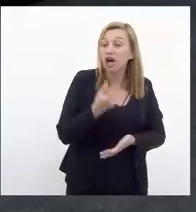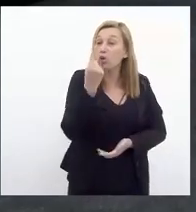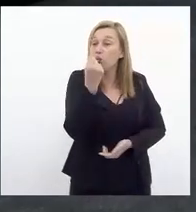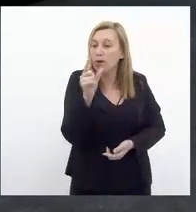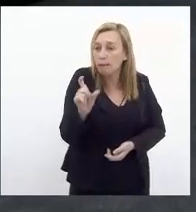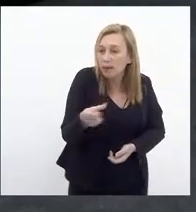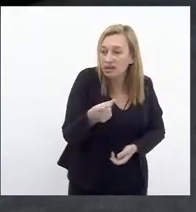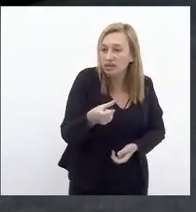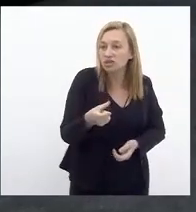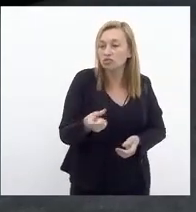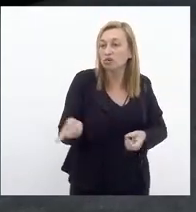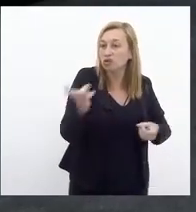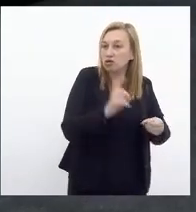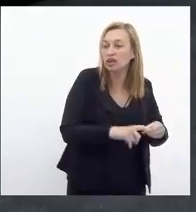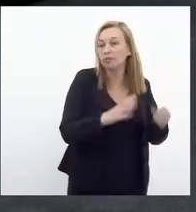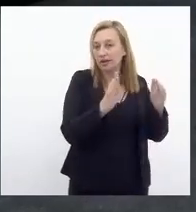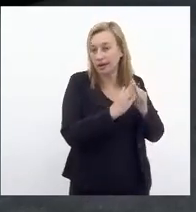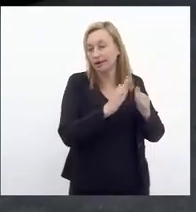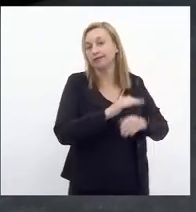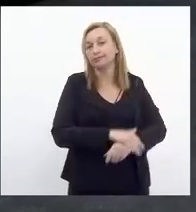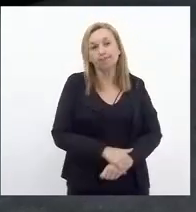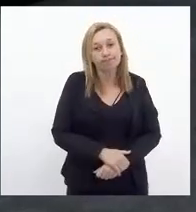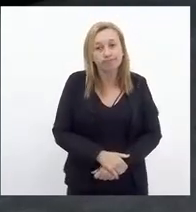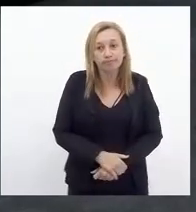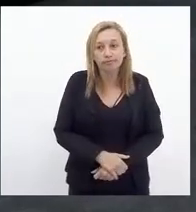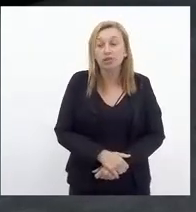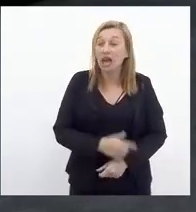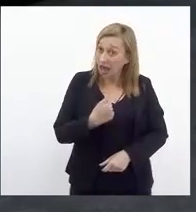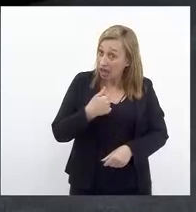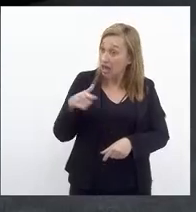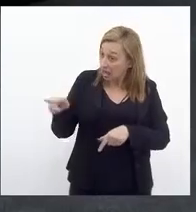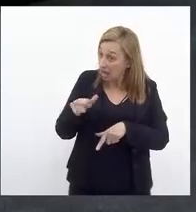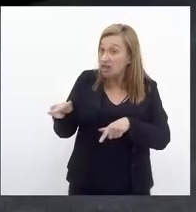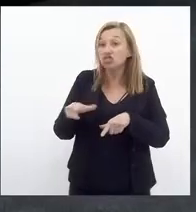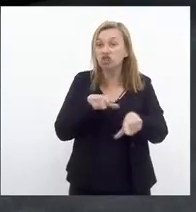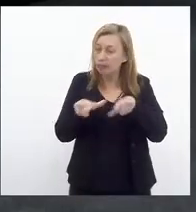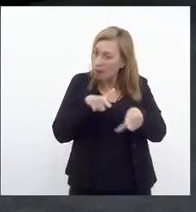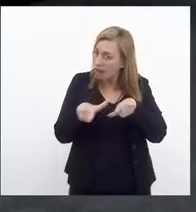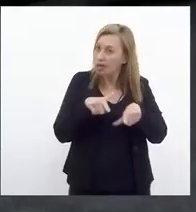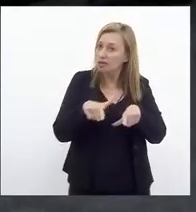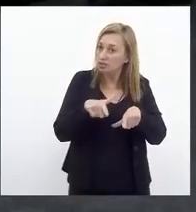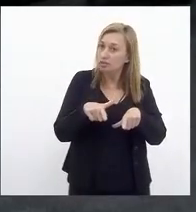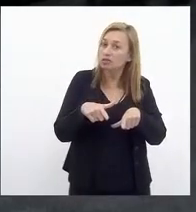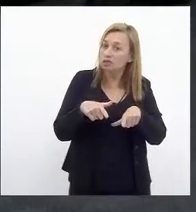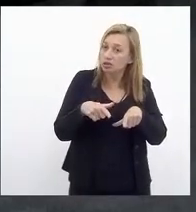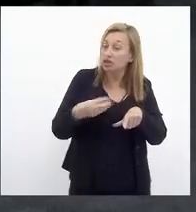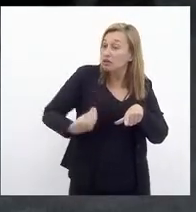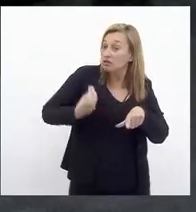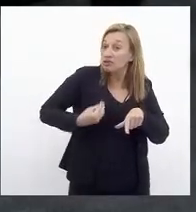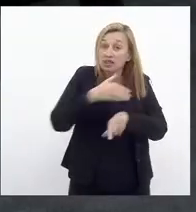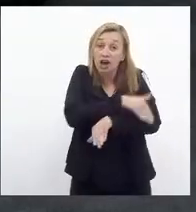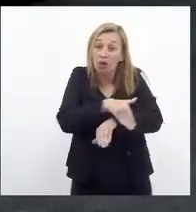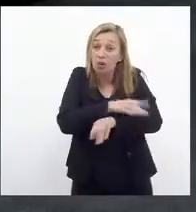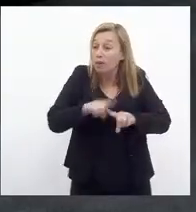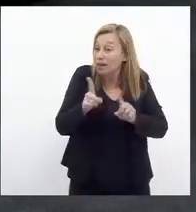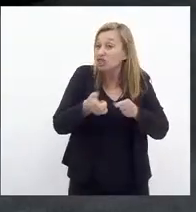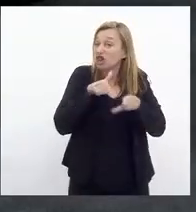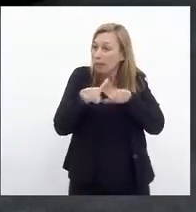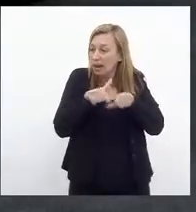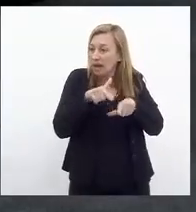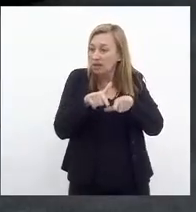passagem e voltar para suas casas elas trabalham Elas têm trabalho aqui no centro da cidade